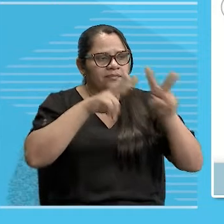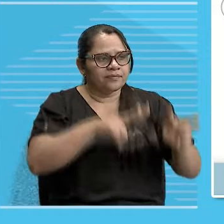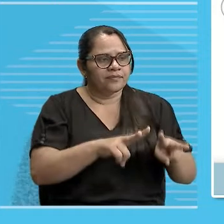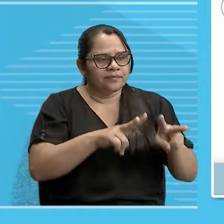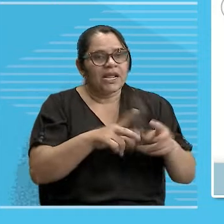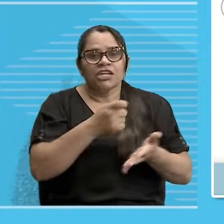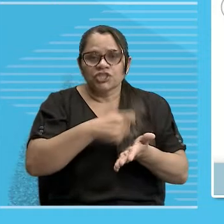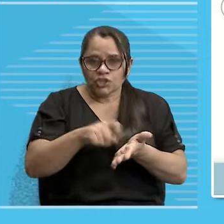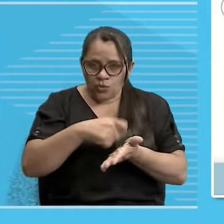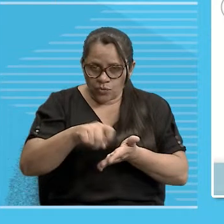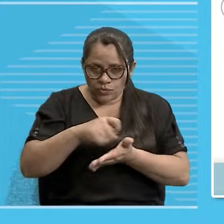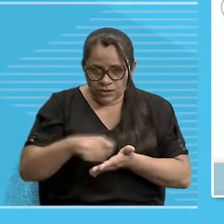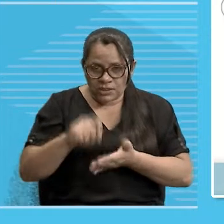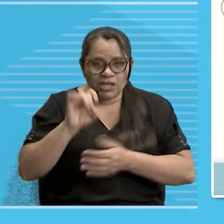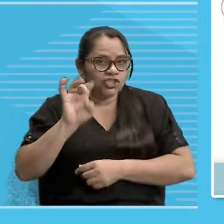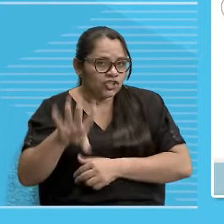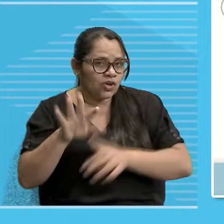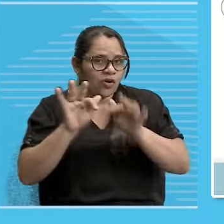frase